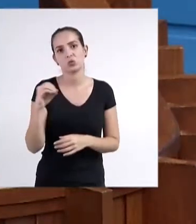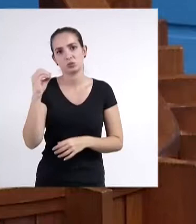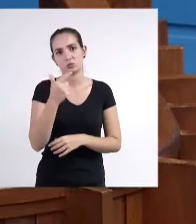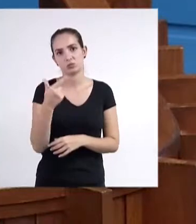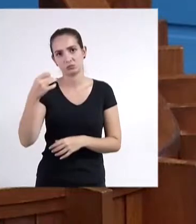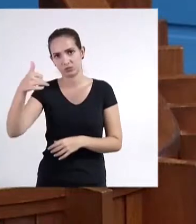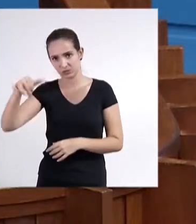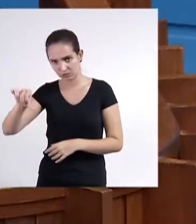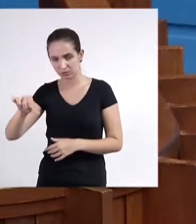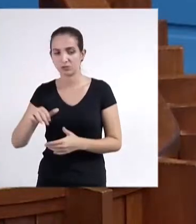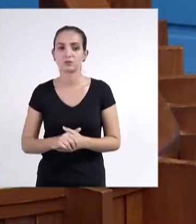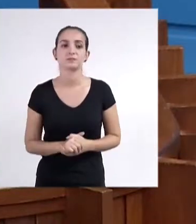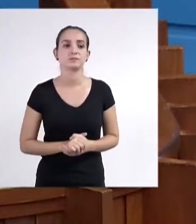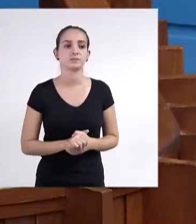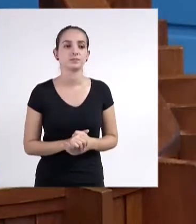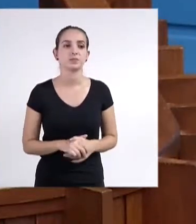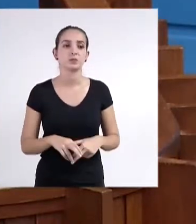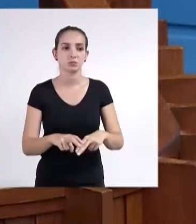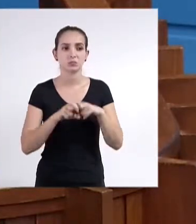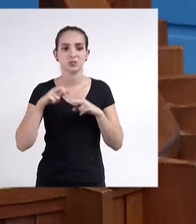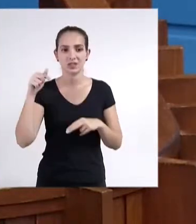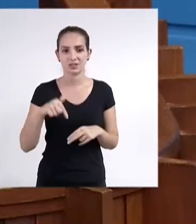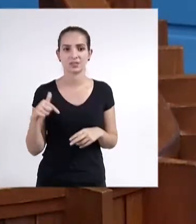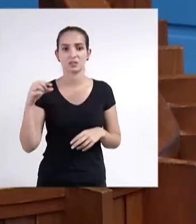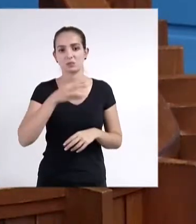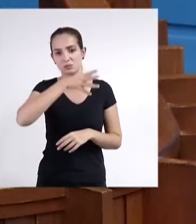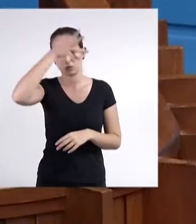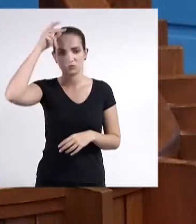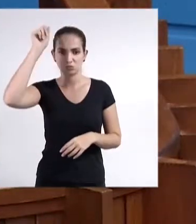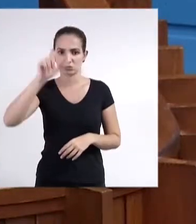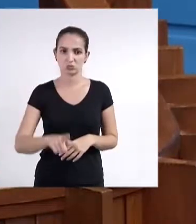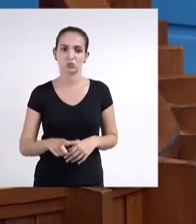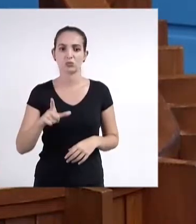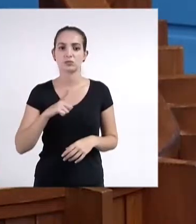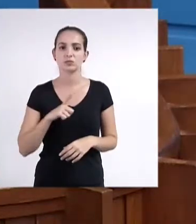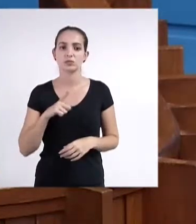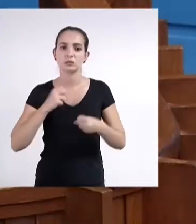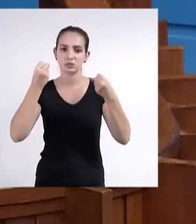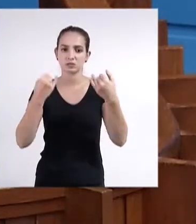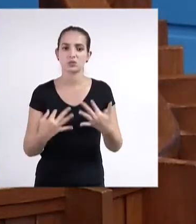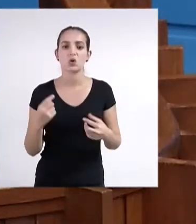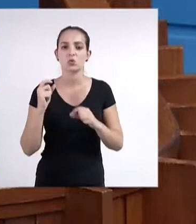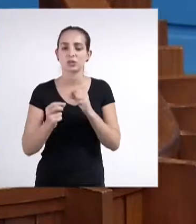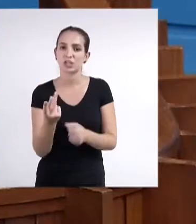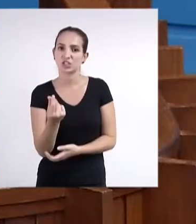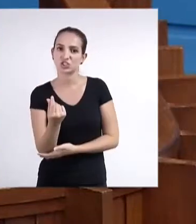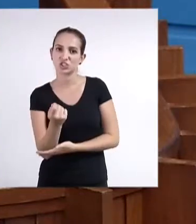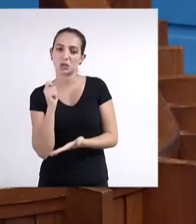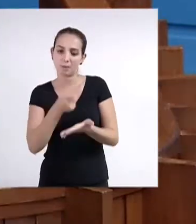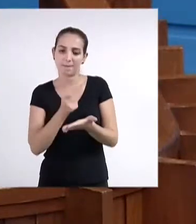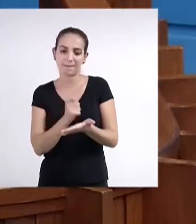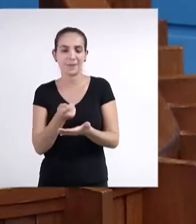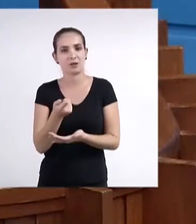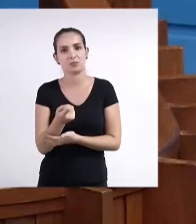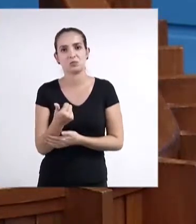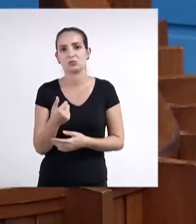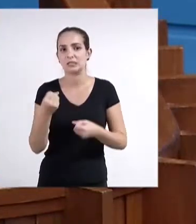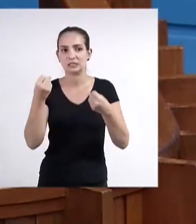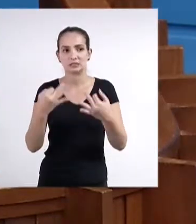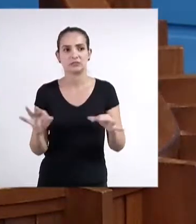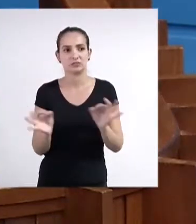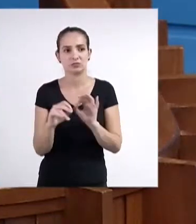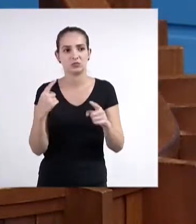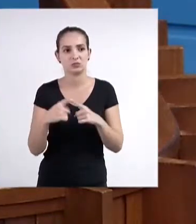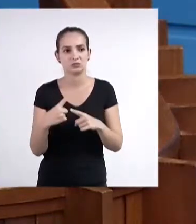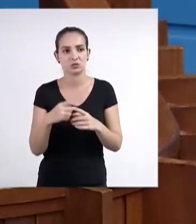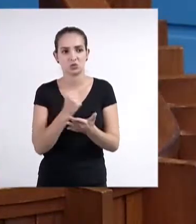de duplicação da BR-163 em Mato Grosso do Sul, sob a alegação de arrecadação insuficiente, não se sustenta também. Além de